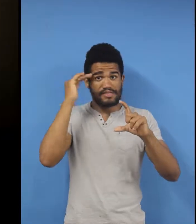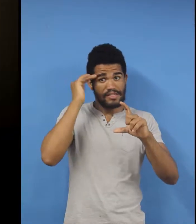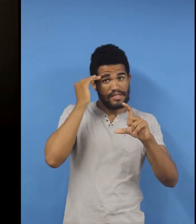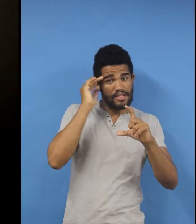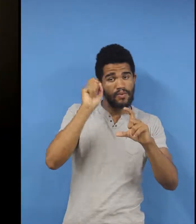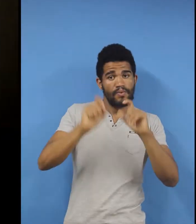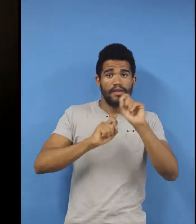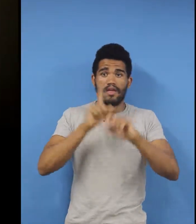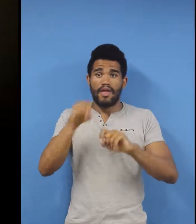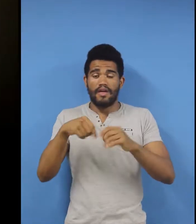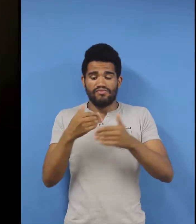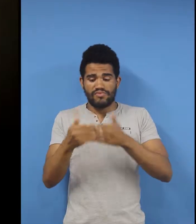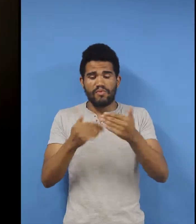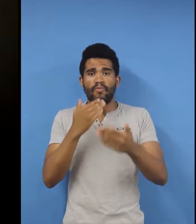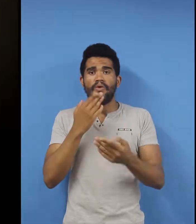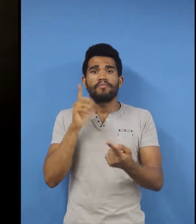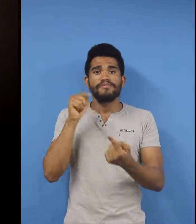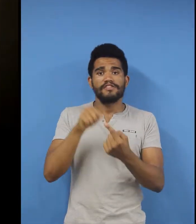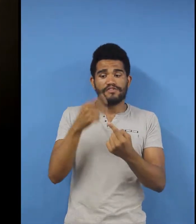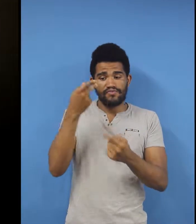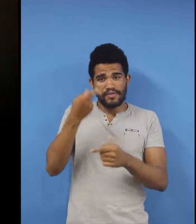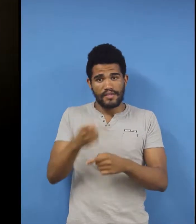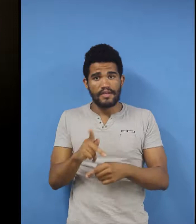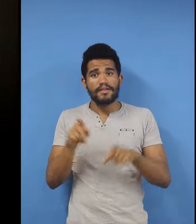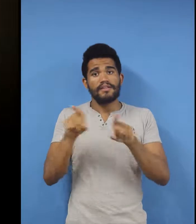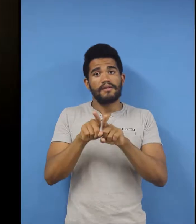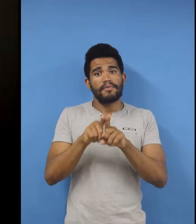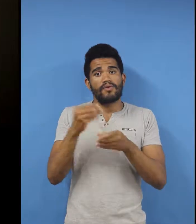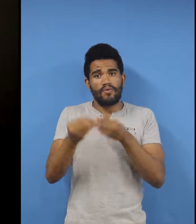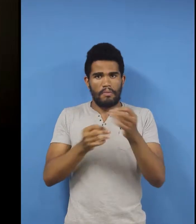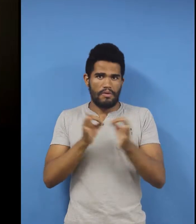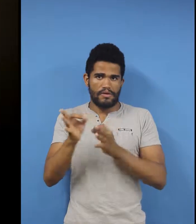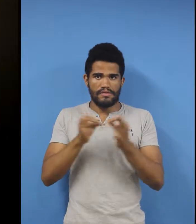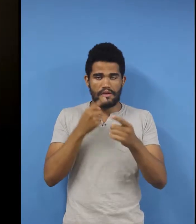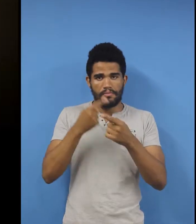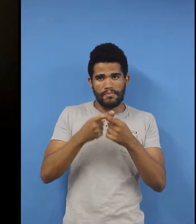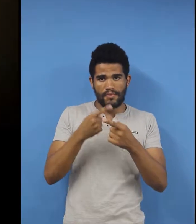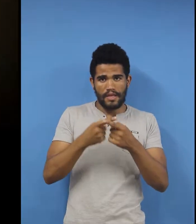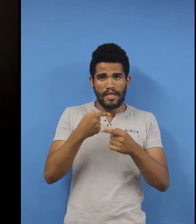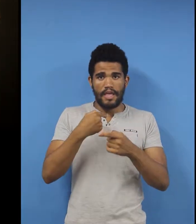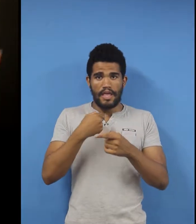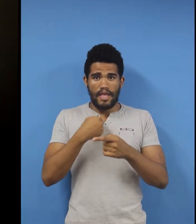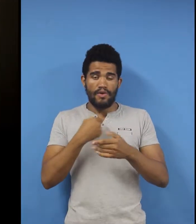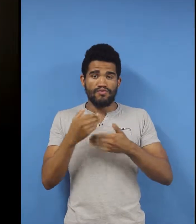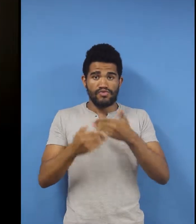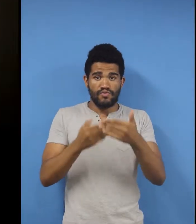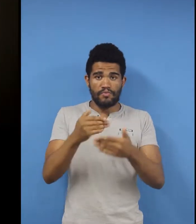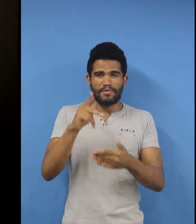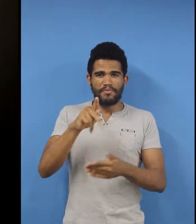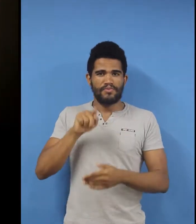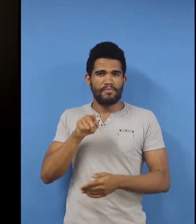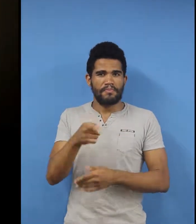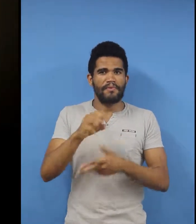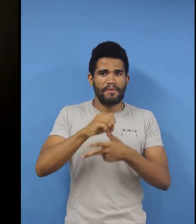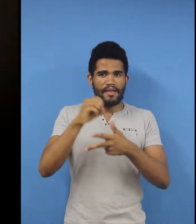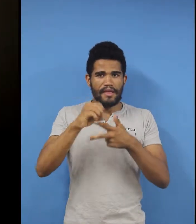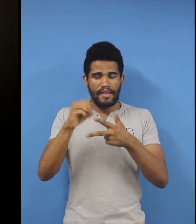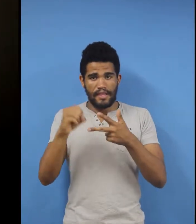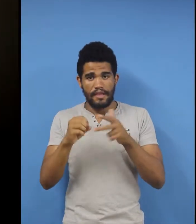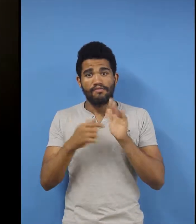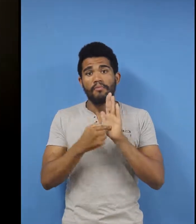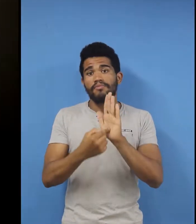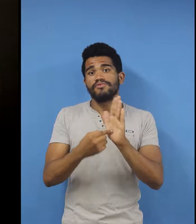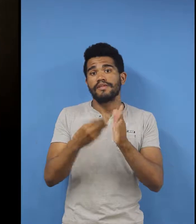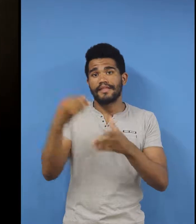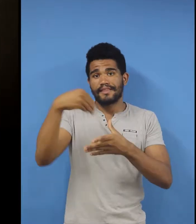vocês a entenderem o que é o desenvolvimento, qual é o objetivo dele e como criar, né? Porque eu vou trazer um desenvolvimento nota 1000, eu vou analisar e